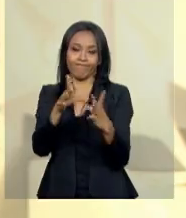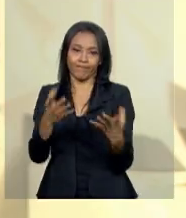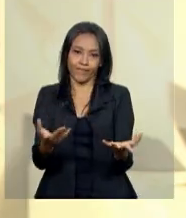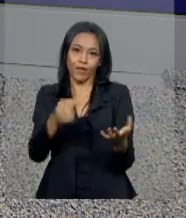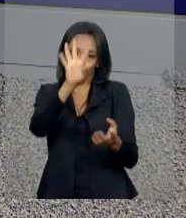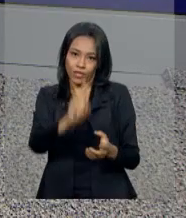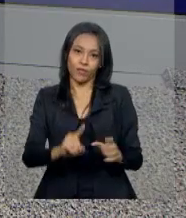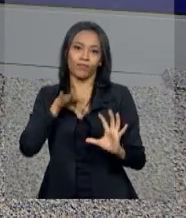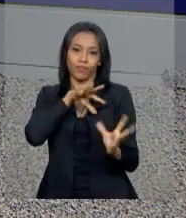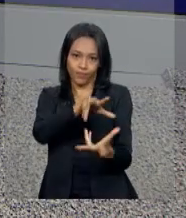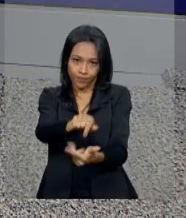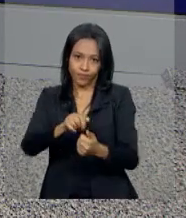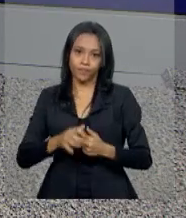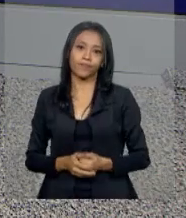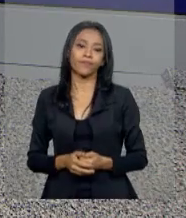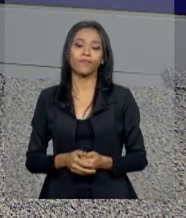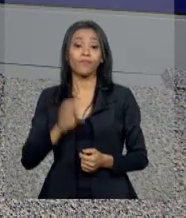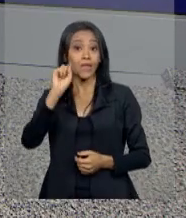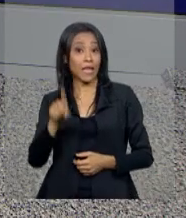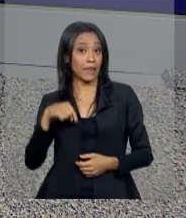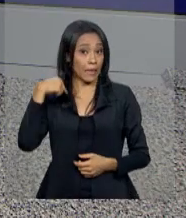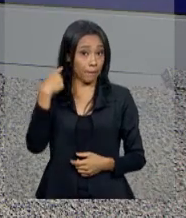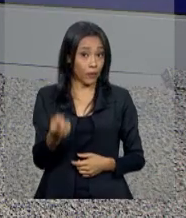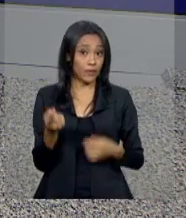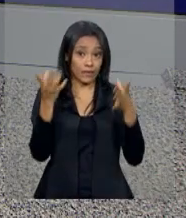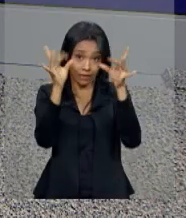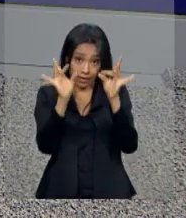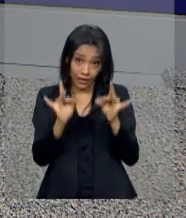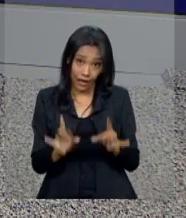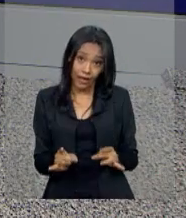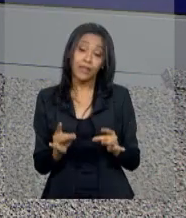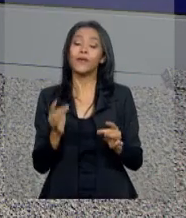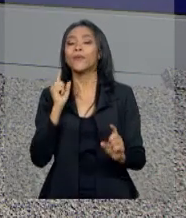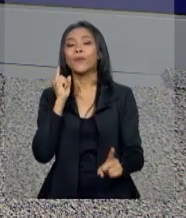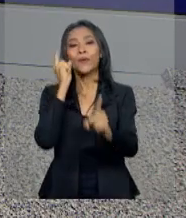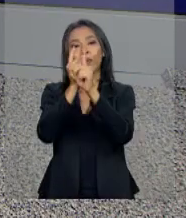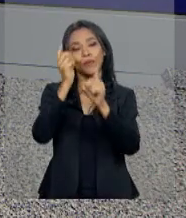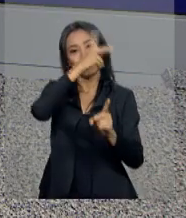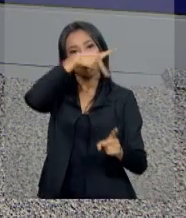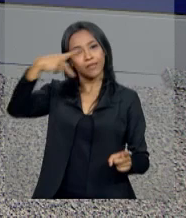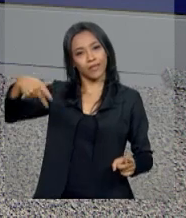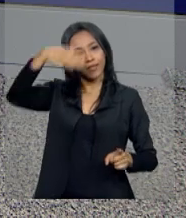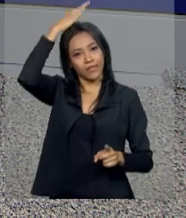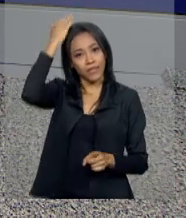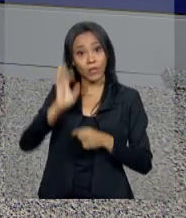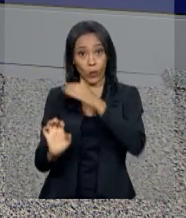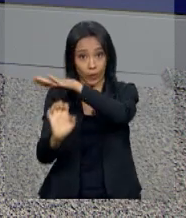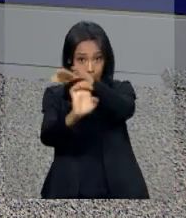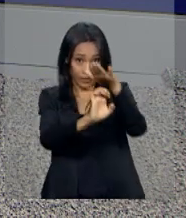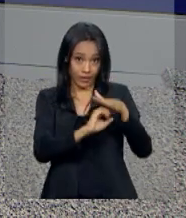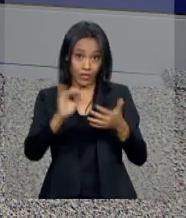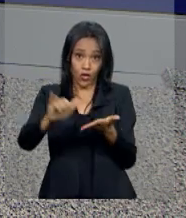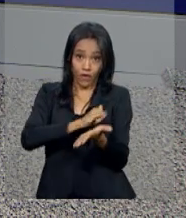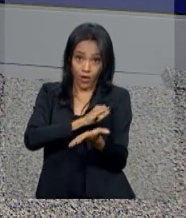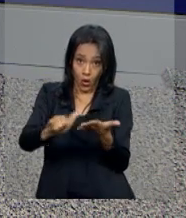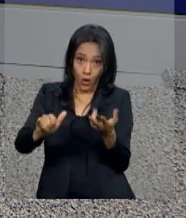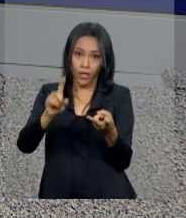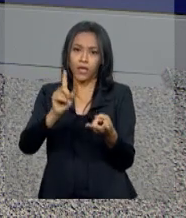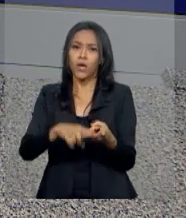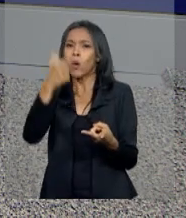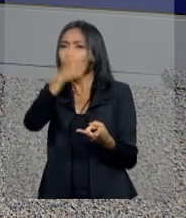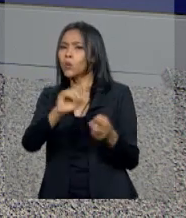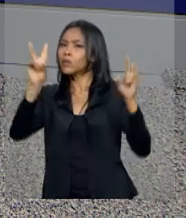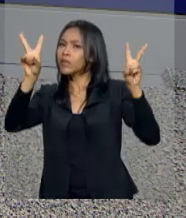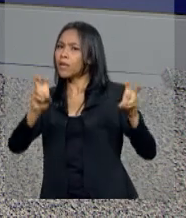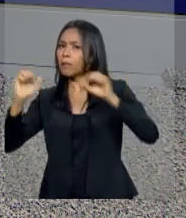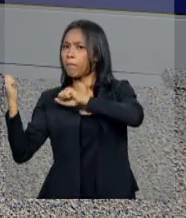internacional. No próximo bloco, os detalhes do encontro do presidente Michel Temer com empresários em Nova York. Migração. Esse